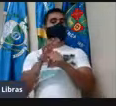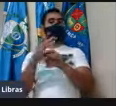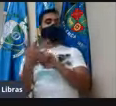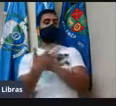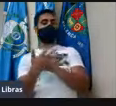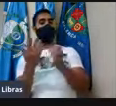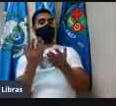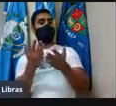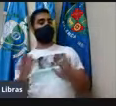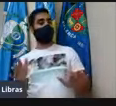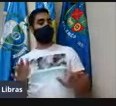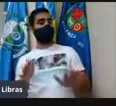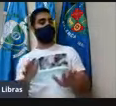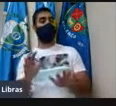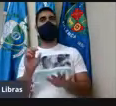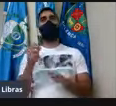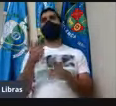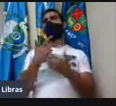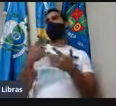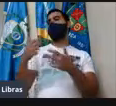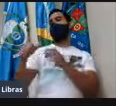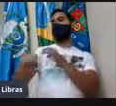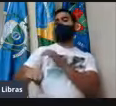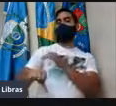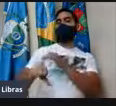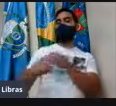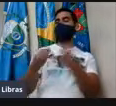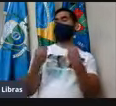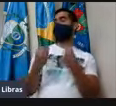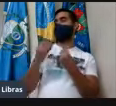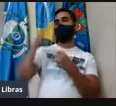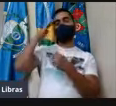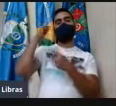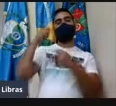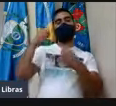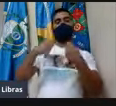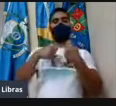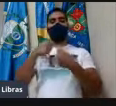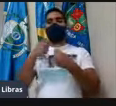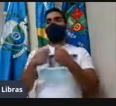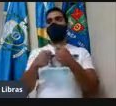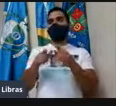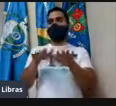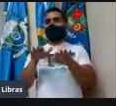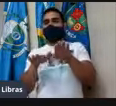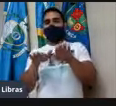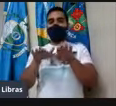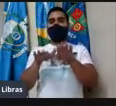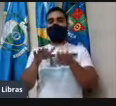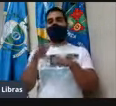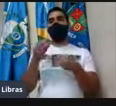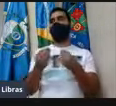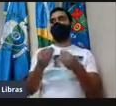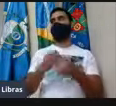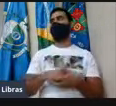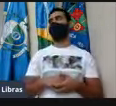fim? Será que vão ser coisas piores? A nossa economia é instável do jeito que está?